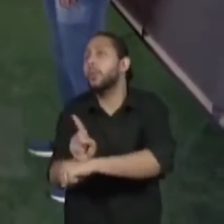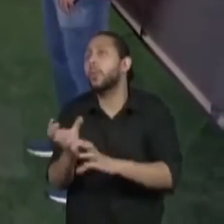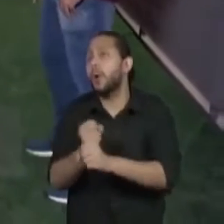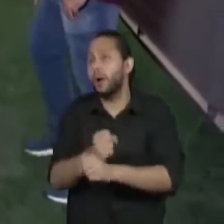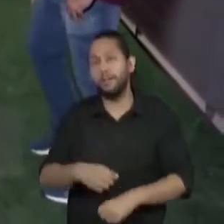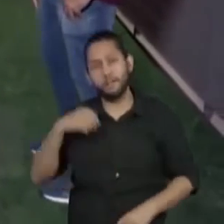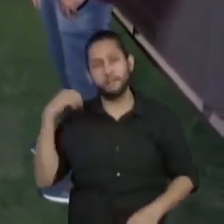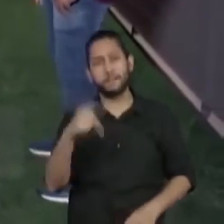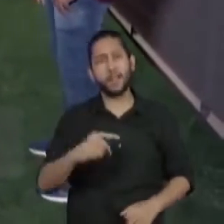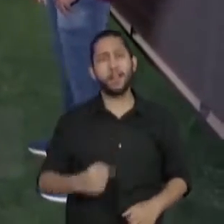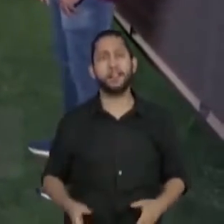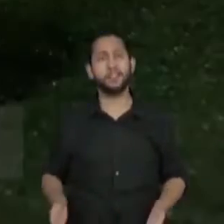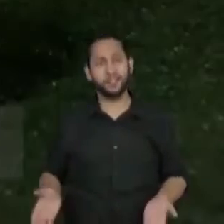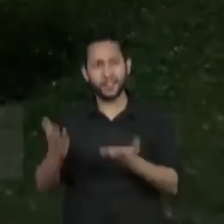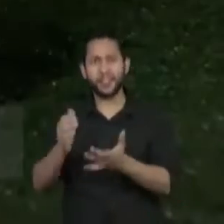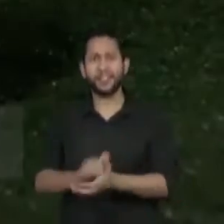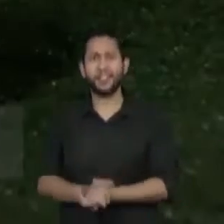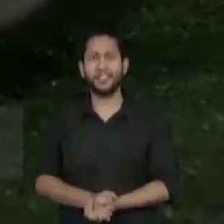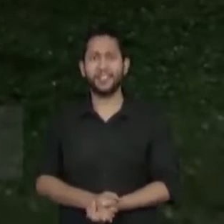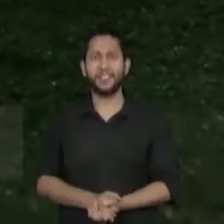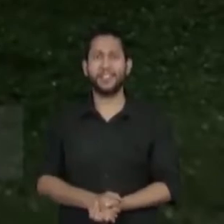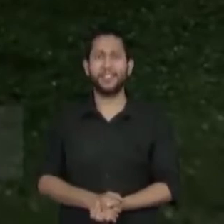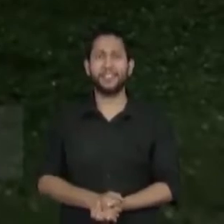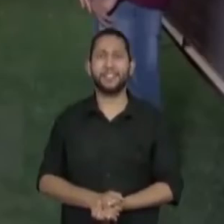hein? Olha a pressão.